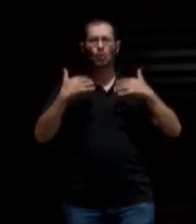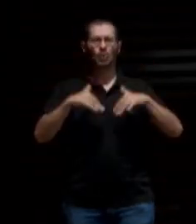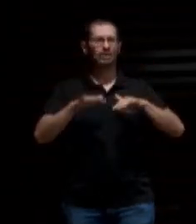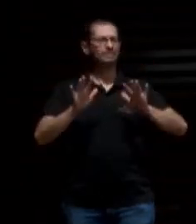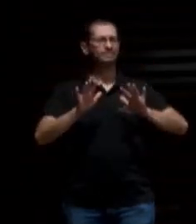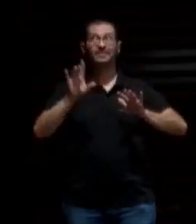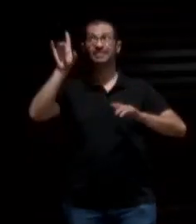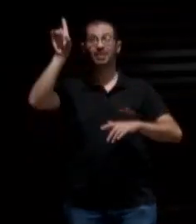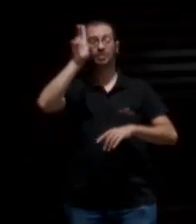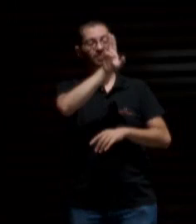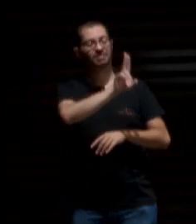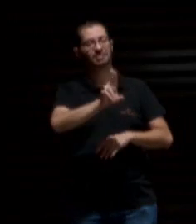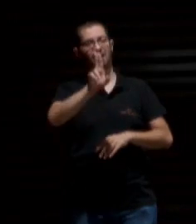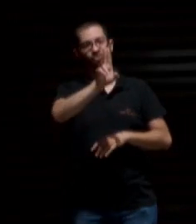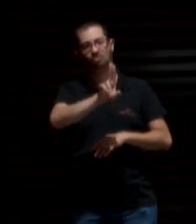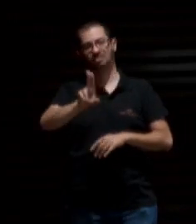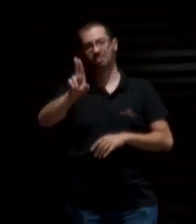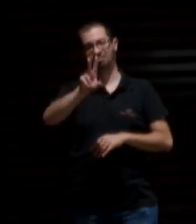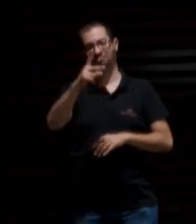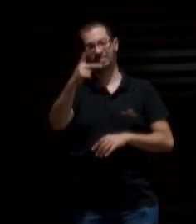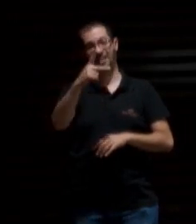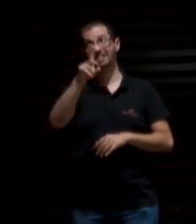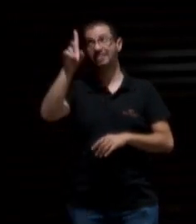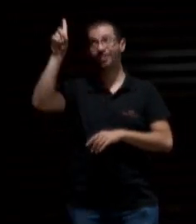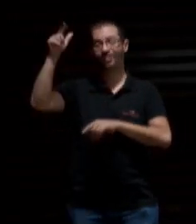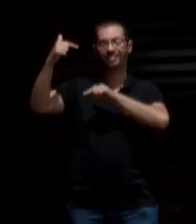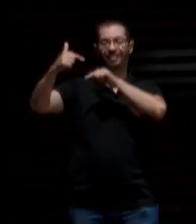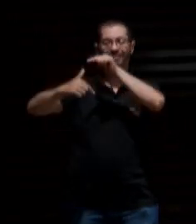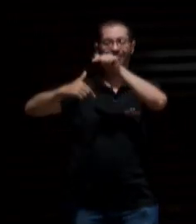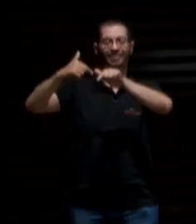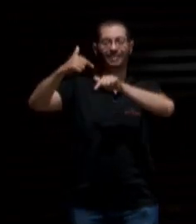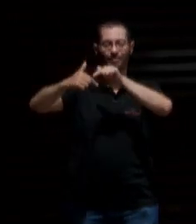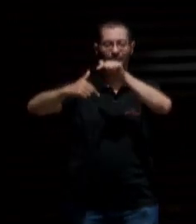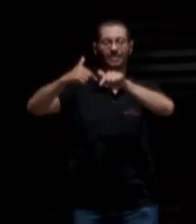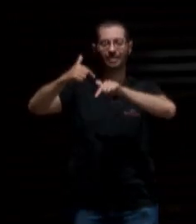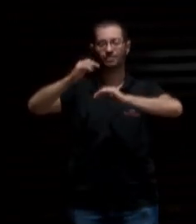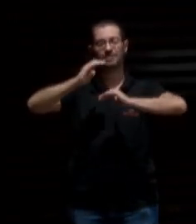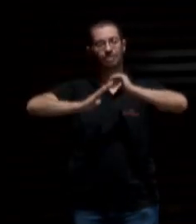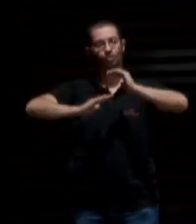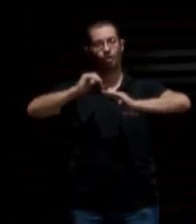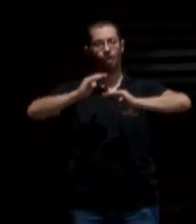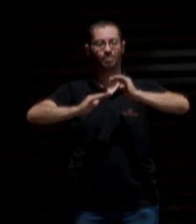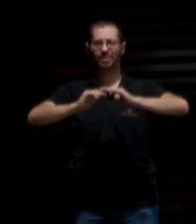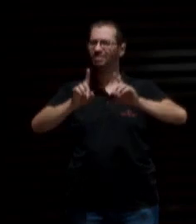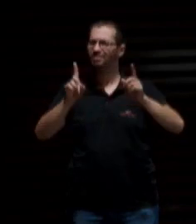Deus como um pai, trabalhando conosco em amor. Não